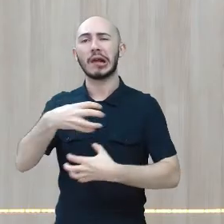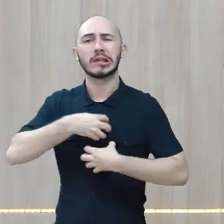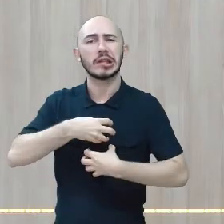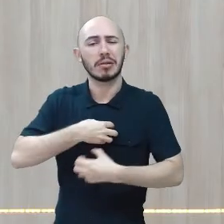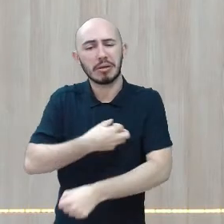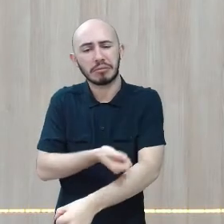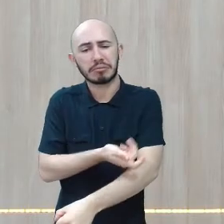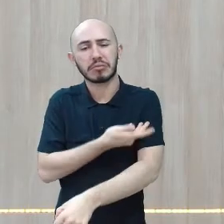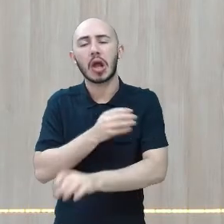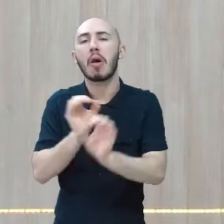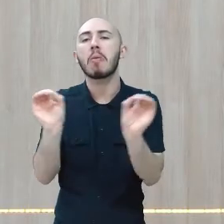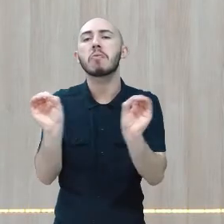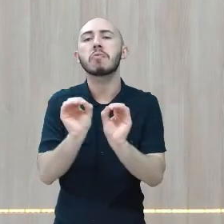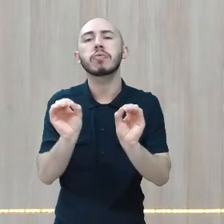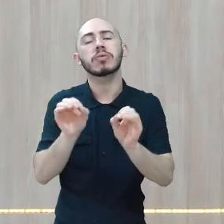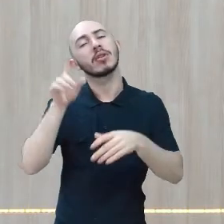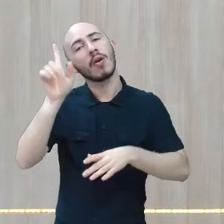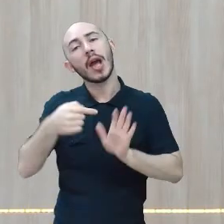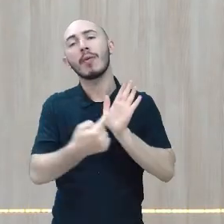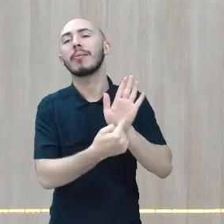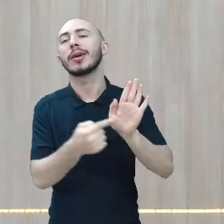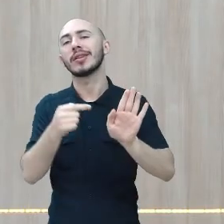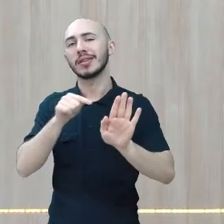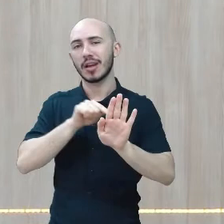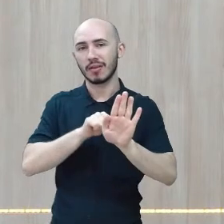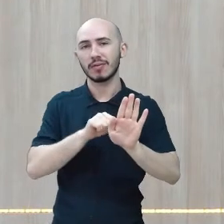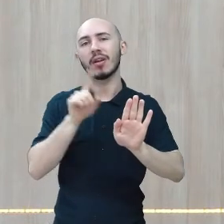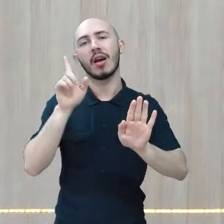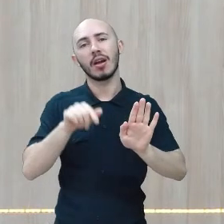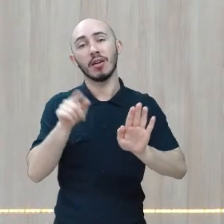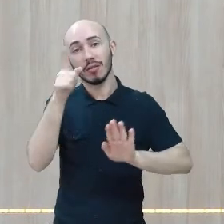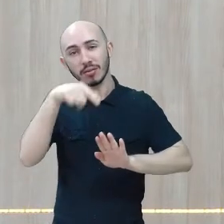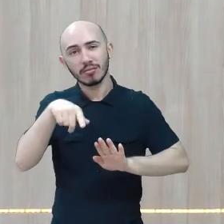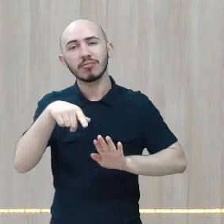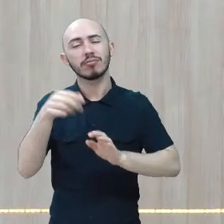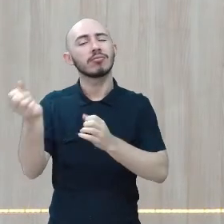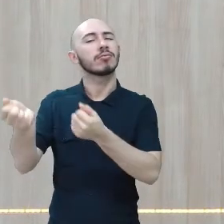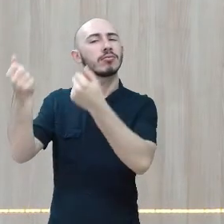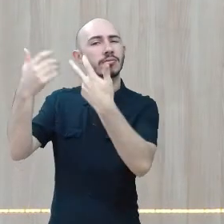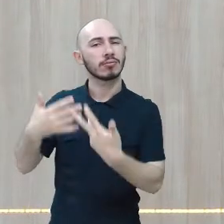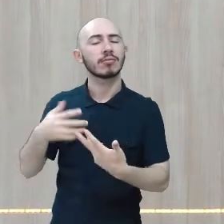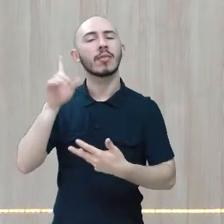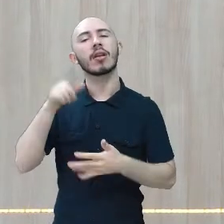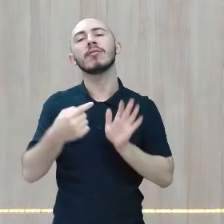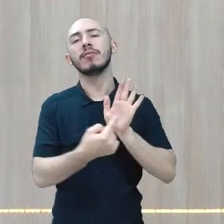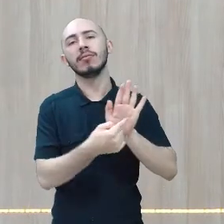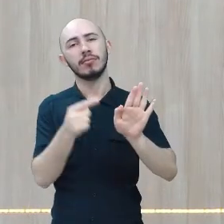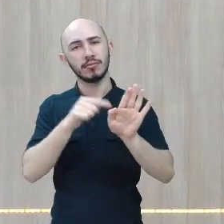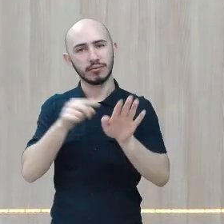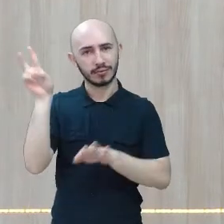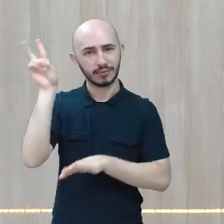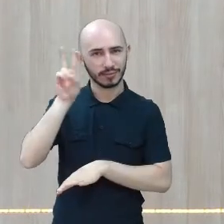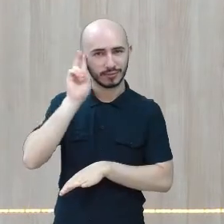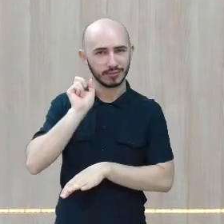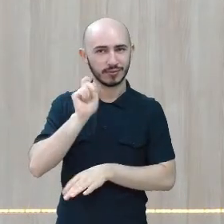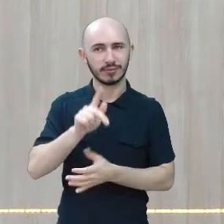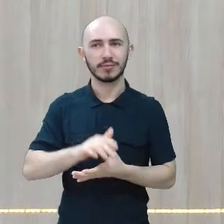é? Então, isso é uma metáfora. Quando você ouvir alguém falando desse jeito, isso é uma metáfora. Lembra aí,